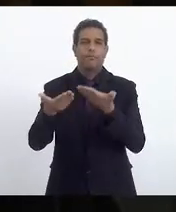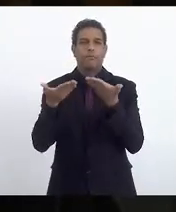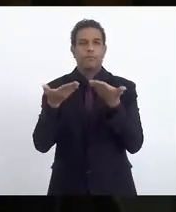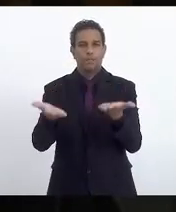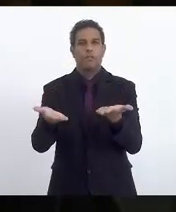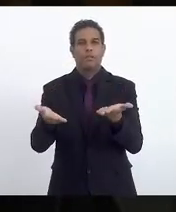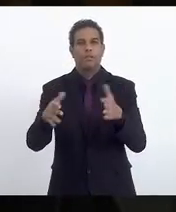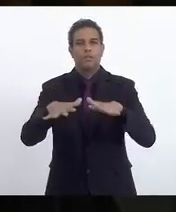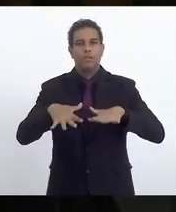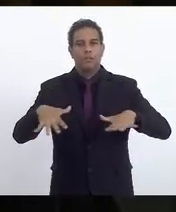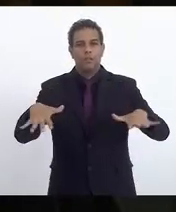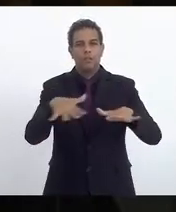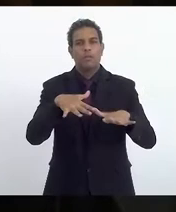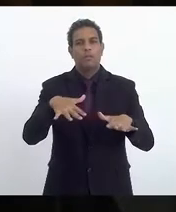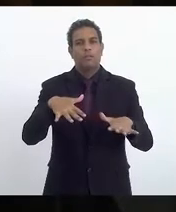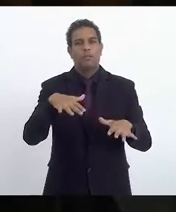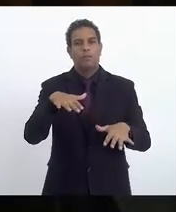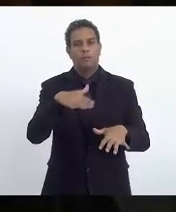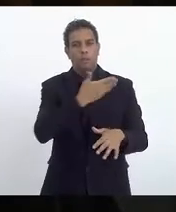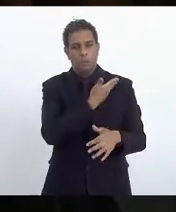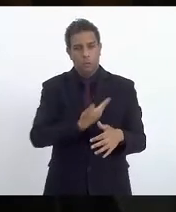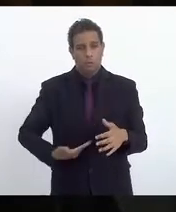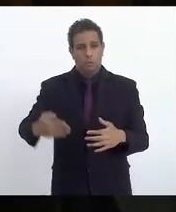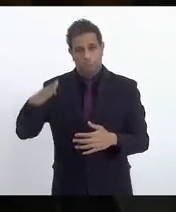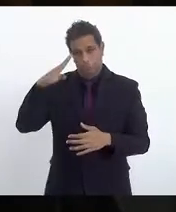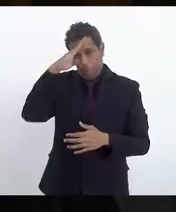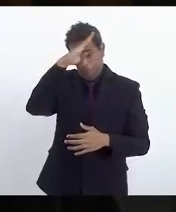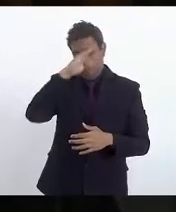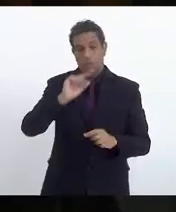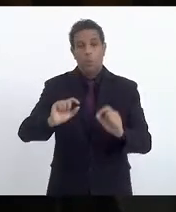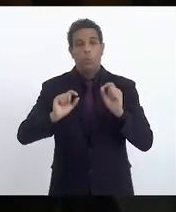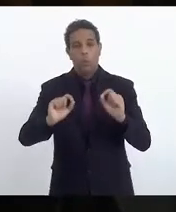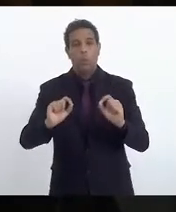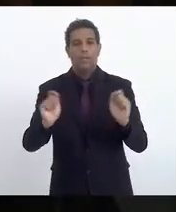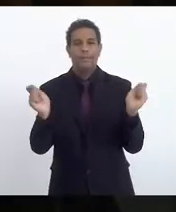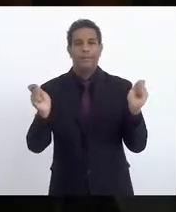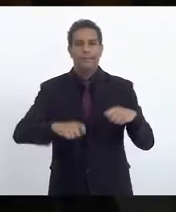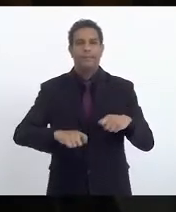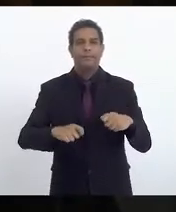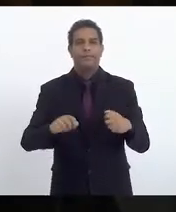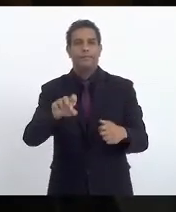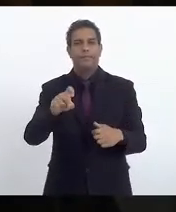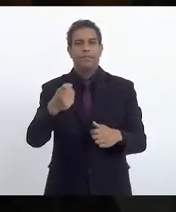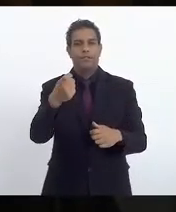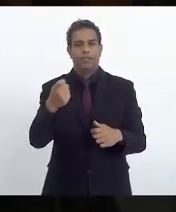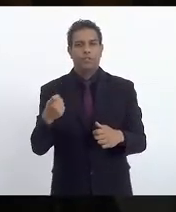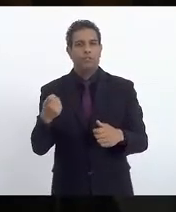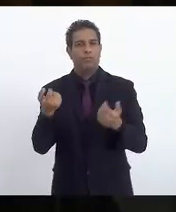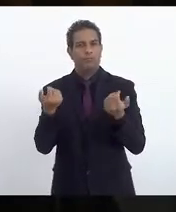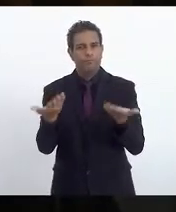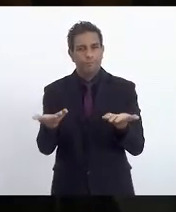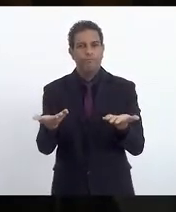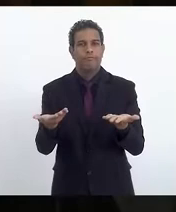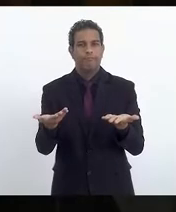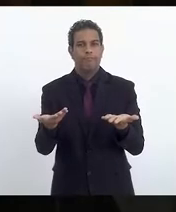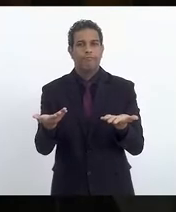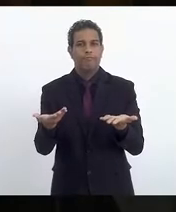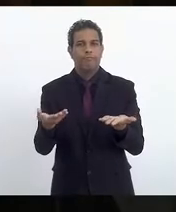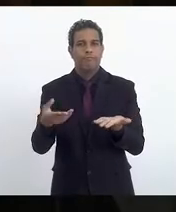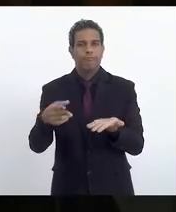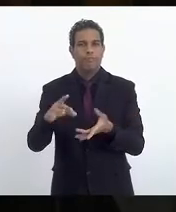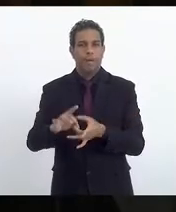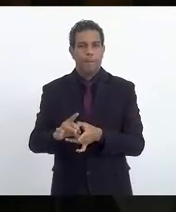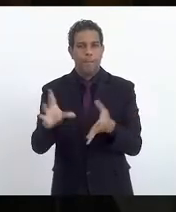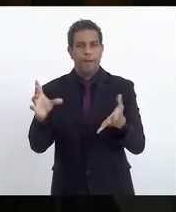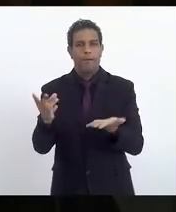e no governo bolsonaro e agora o eixo pseudo neoliberal